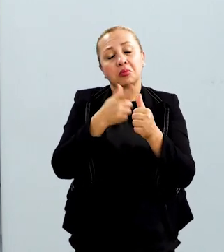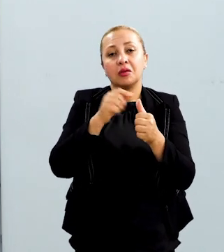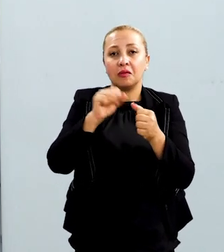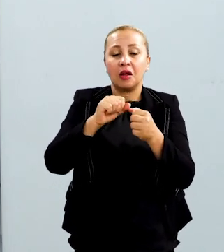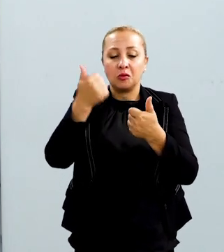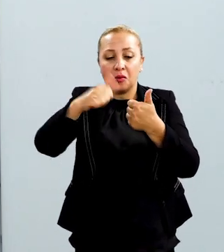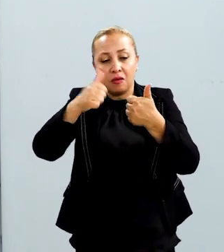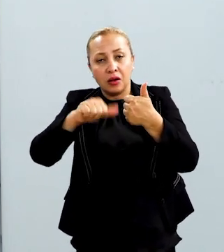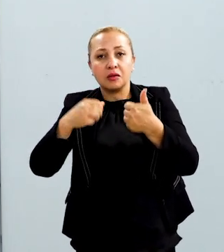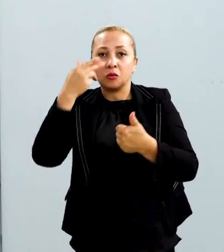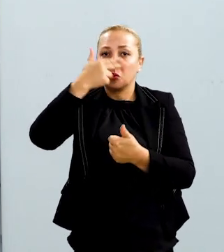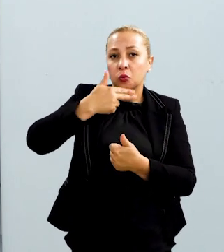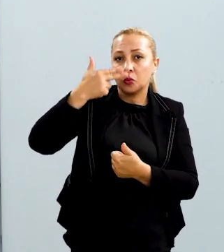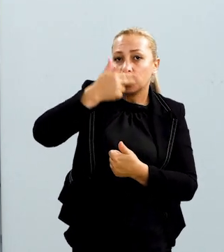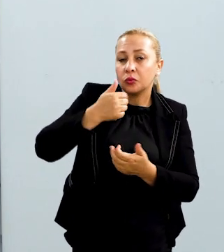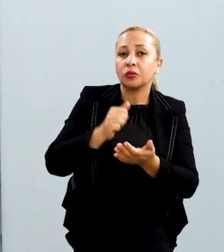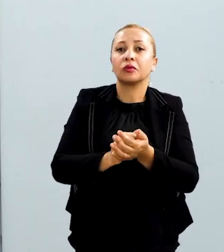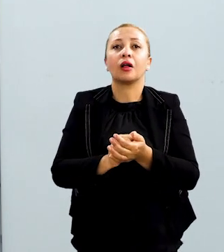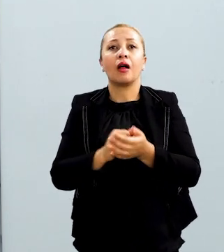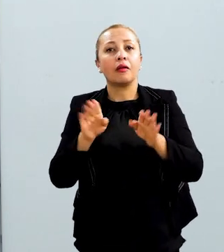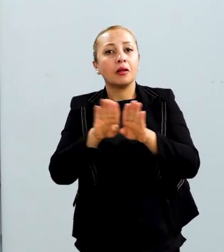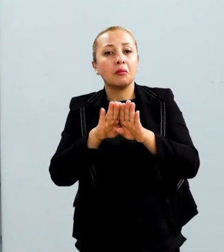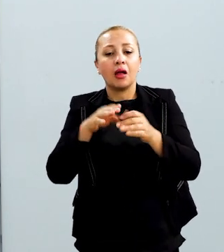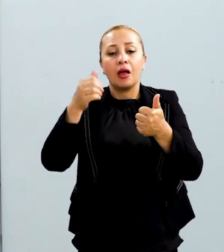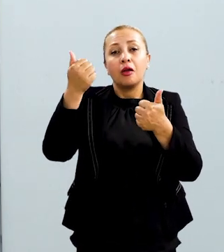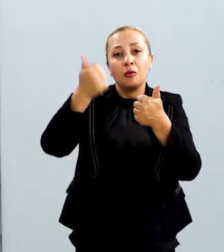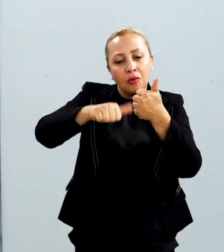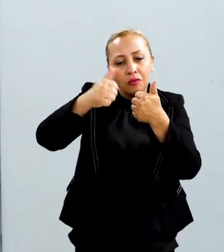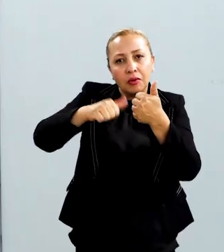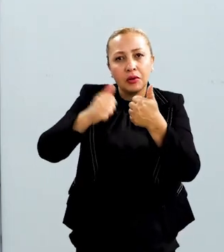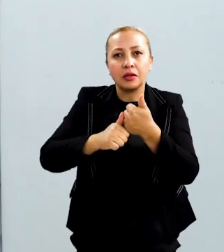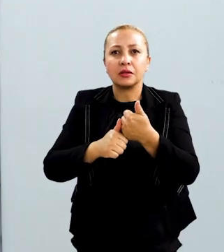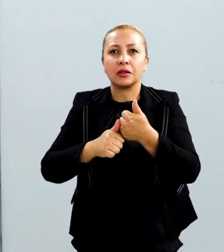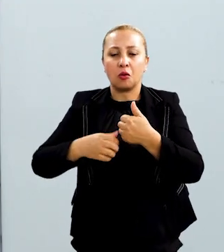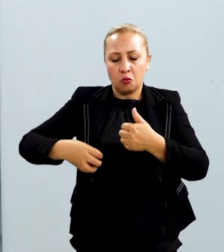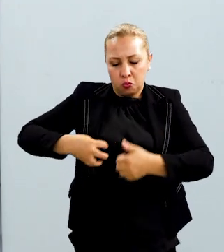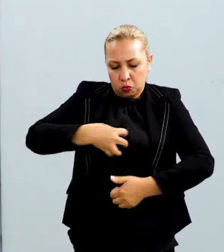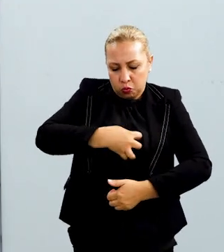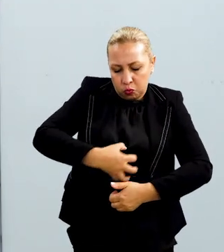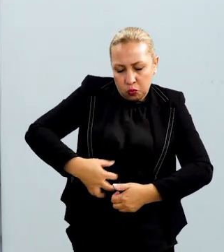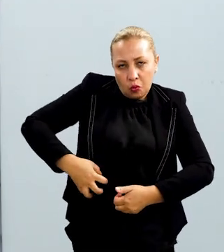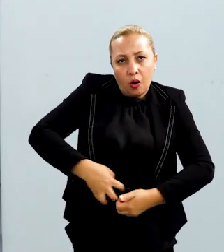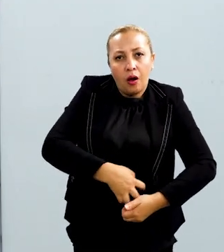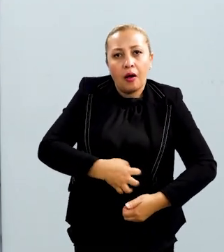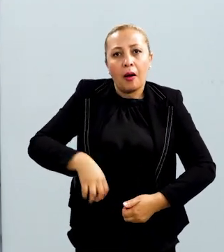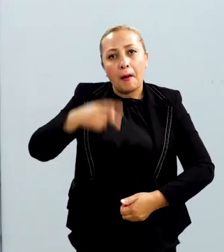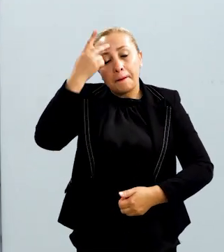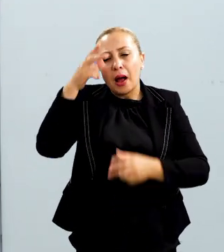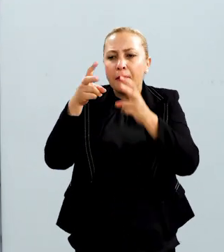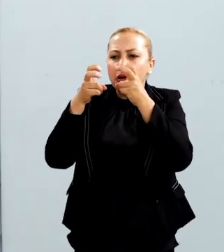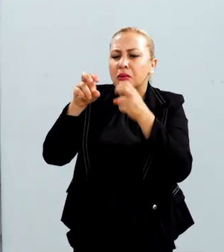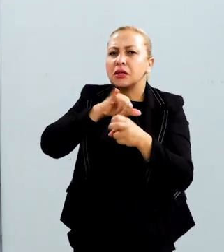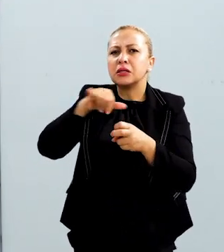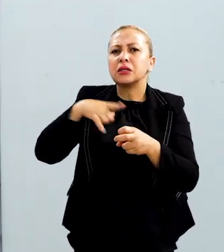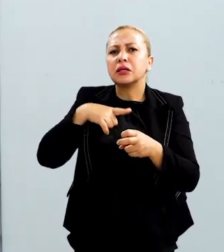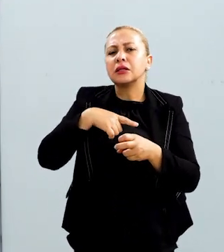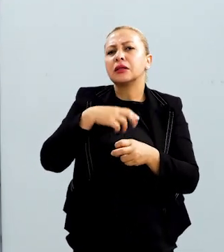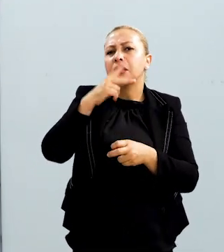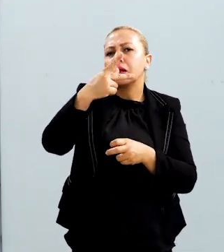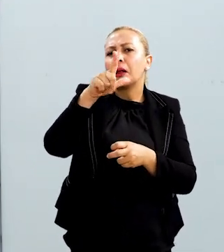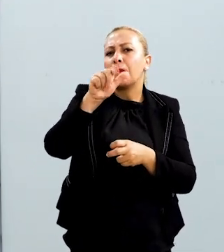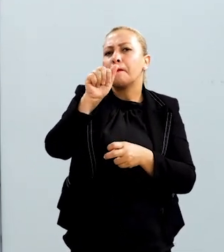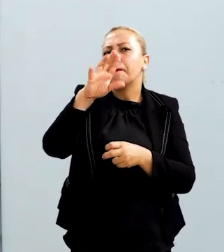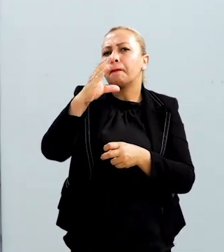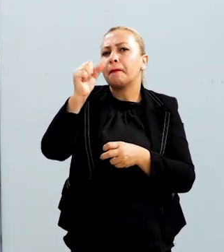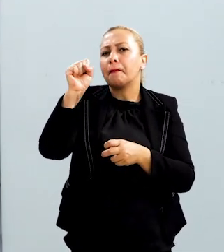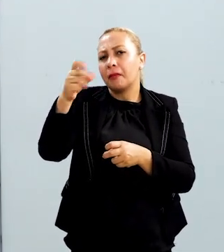avaliação nutricional, fazemos uma avaliação, o ultrassom de carótidas, para avaliar se ele tem placas na carótida,